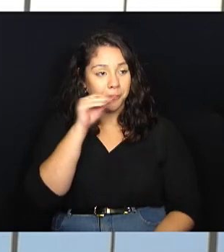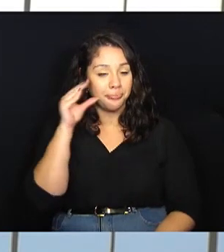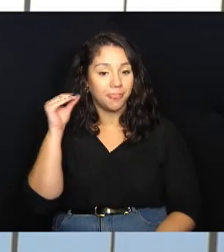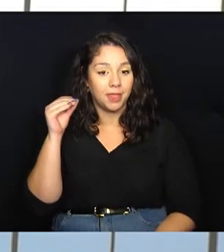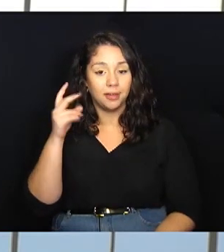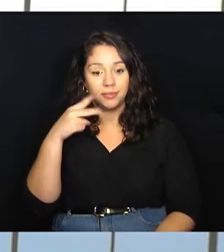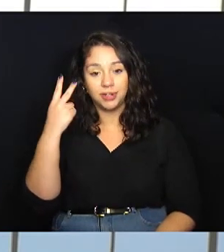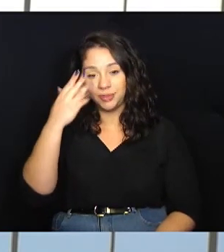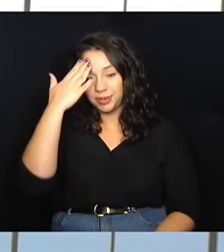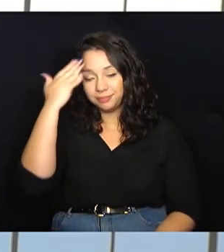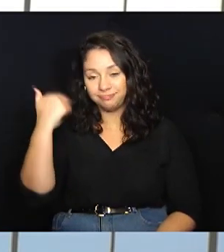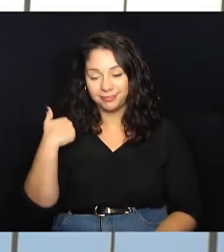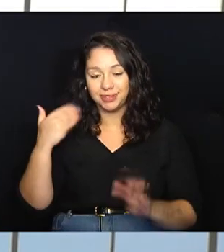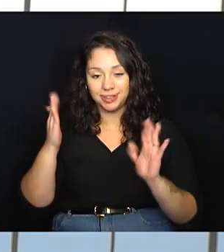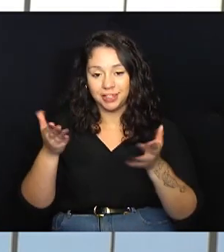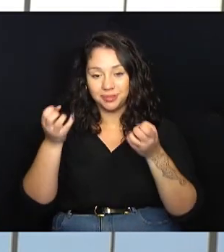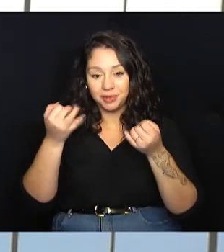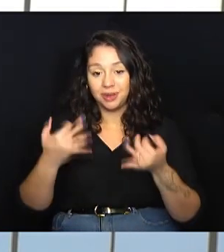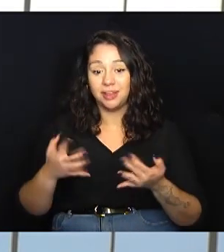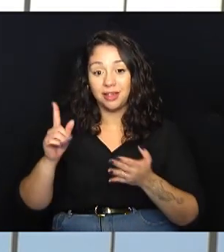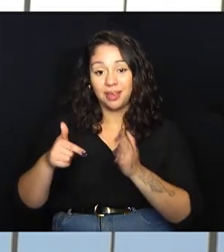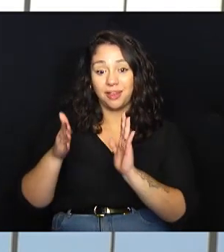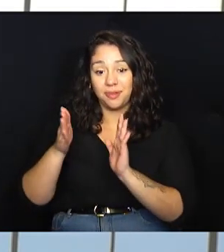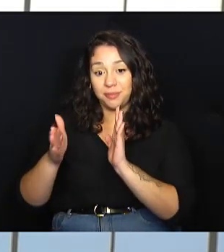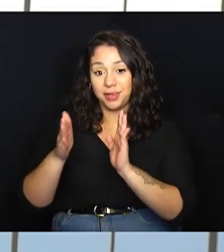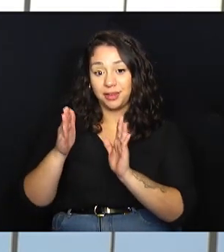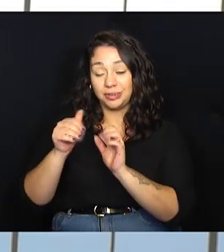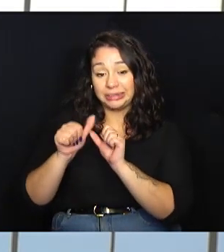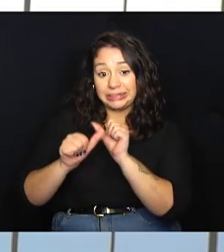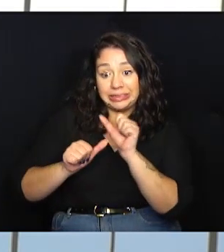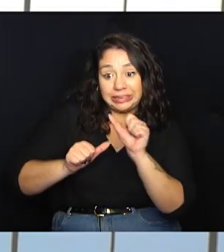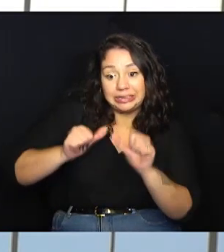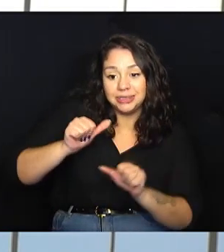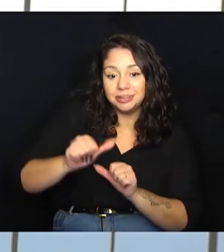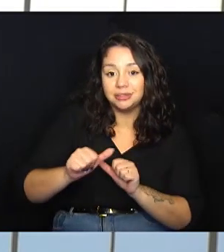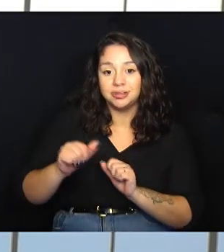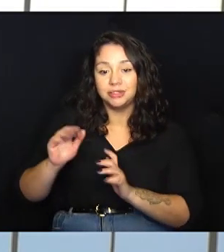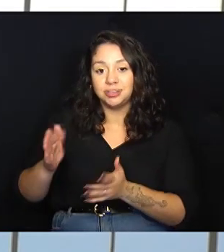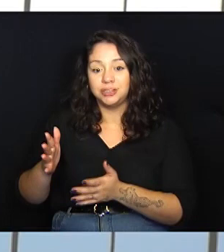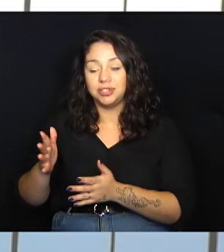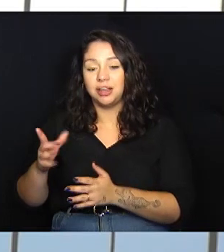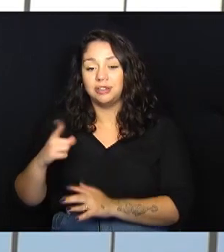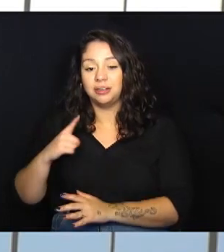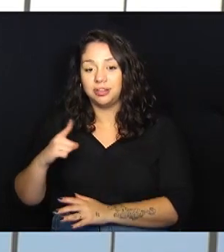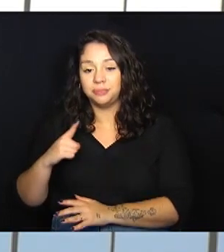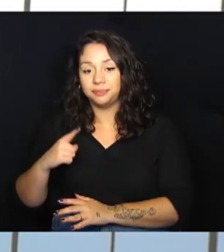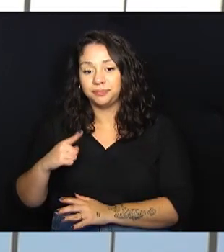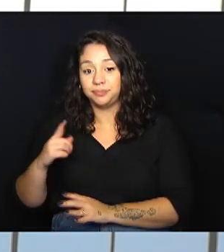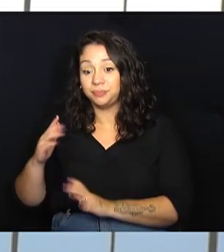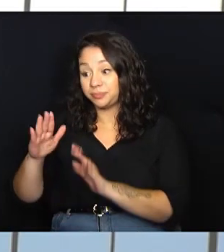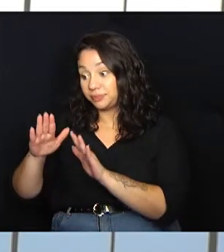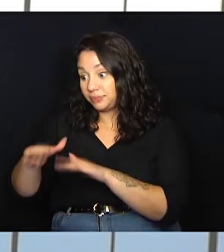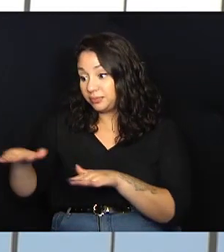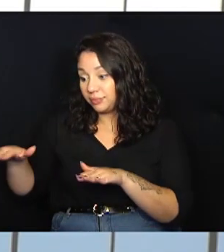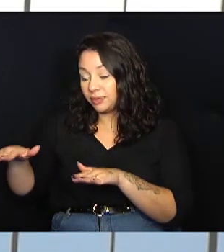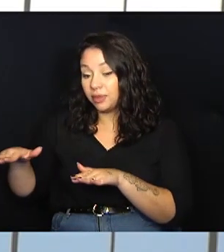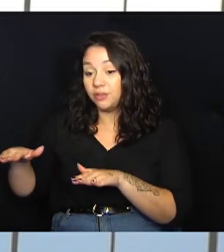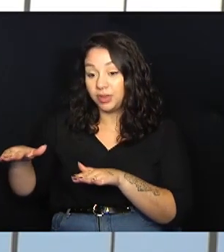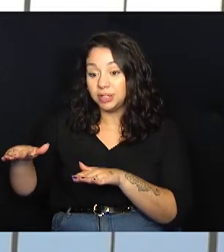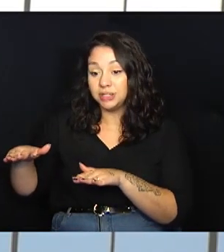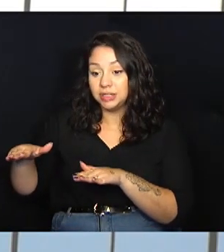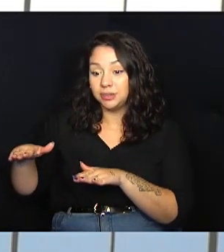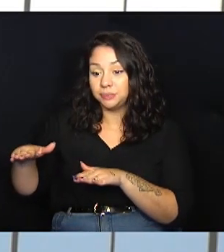Palermo trouxe aqui, ali é um período de transição, né? A gente está acabando de sair ali da infância, né?